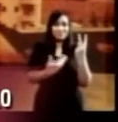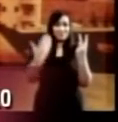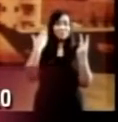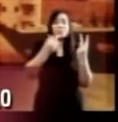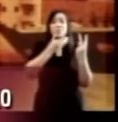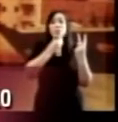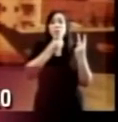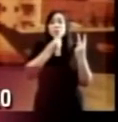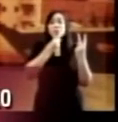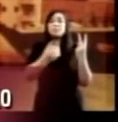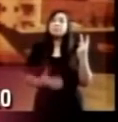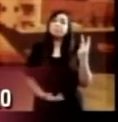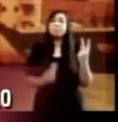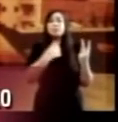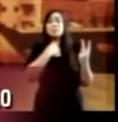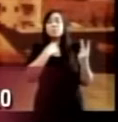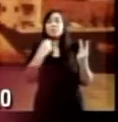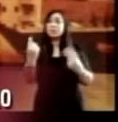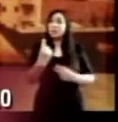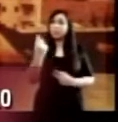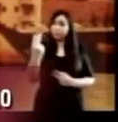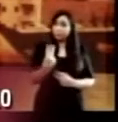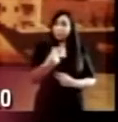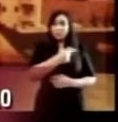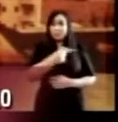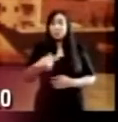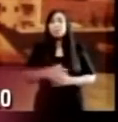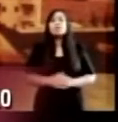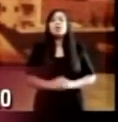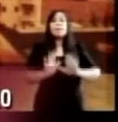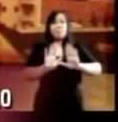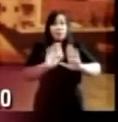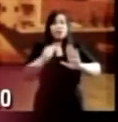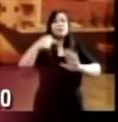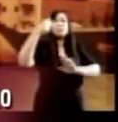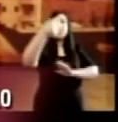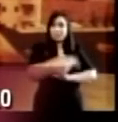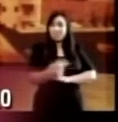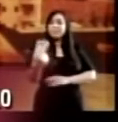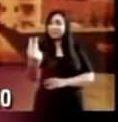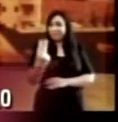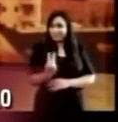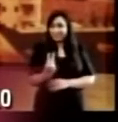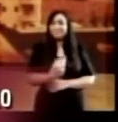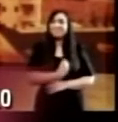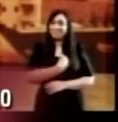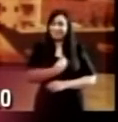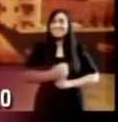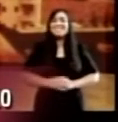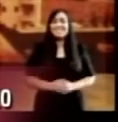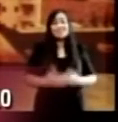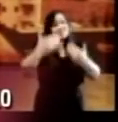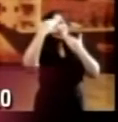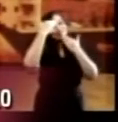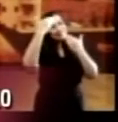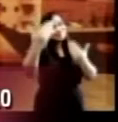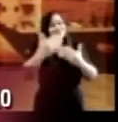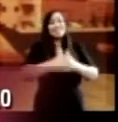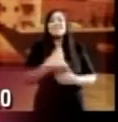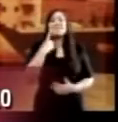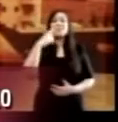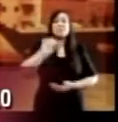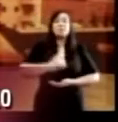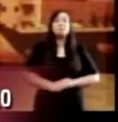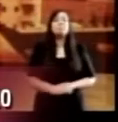Domingos Carvalho, não puderam comparecer nesta semana, mas na semana que vem estarão de volta. Muito obrigada,